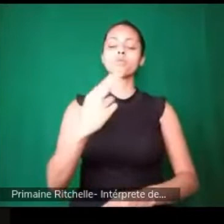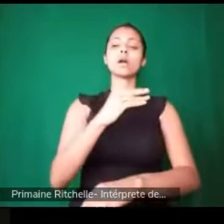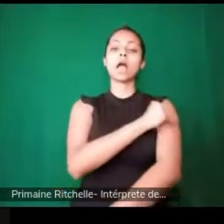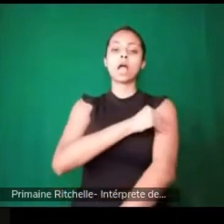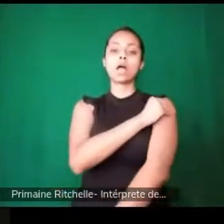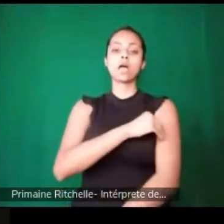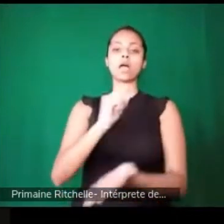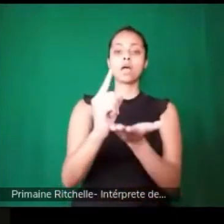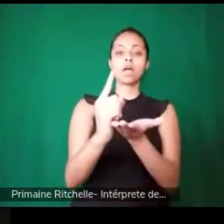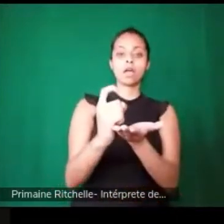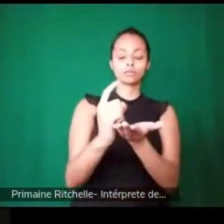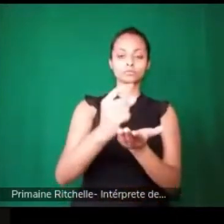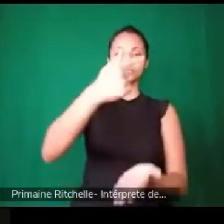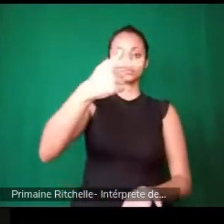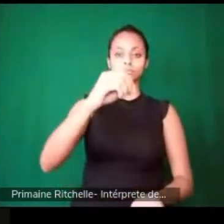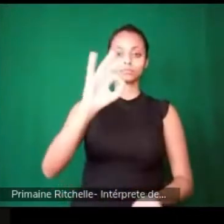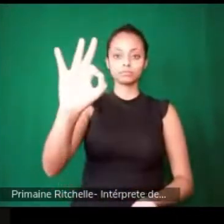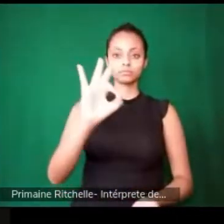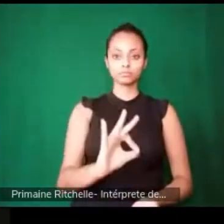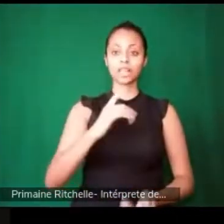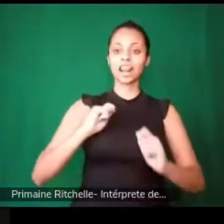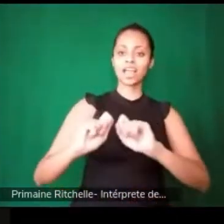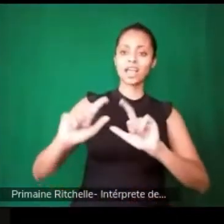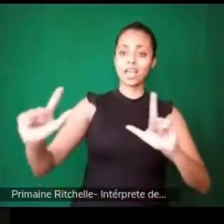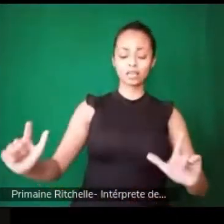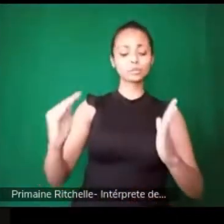uma imagem que vocês vão conseguir encontrar ela lá no e-book